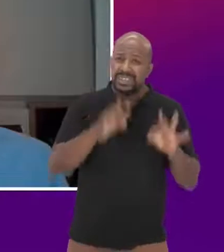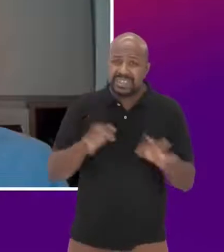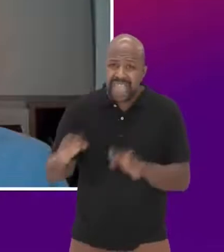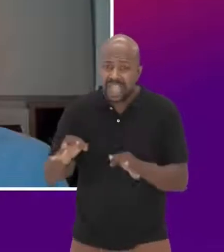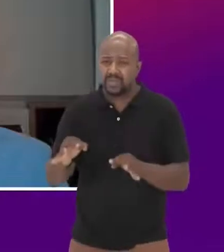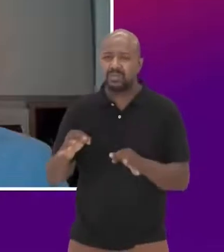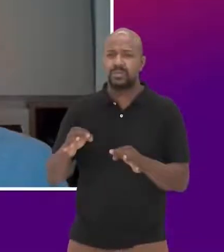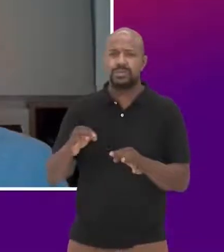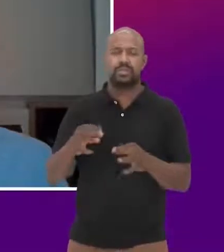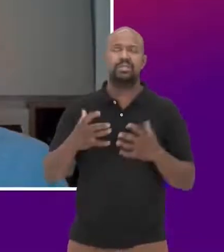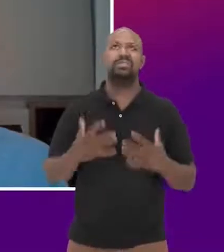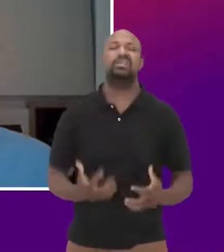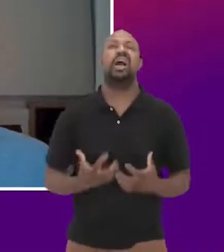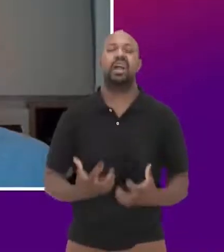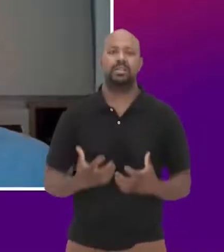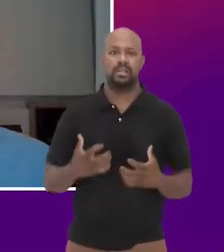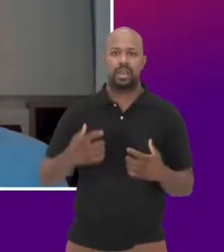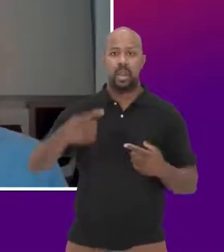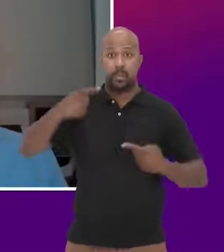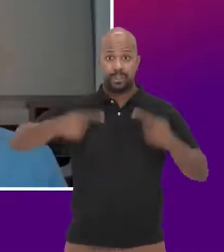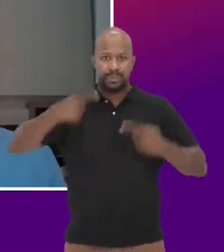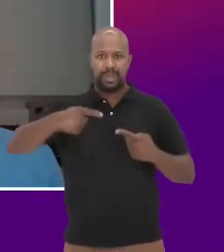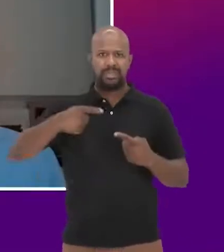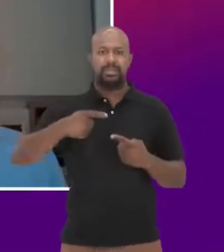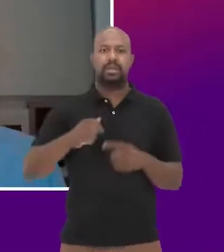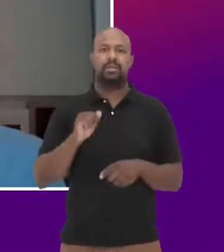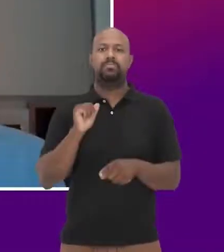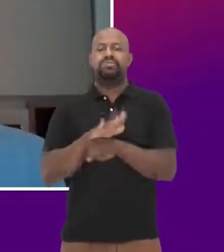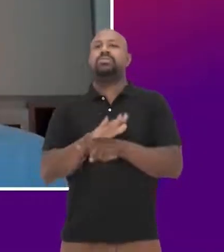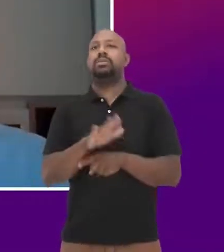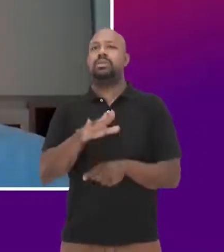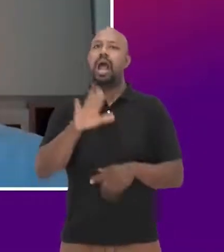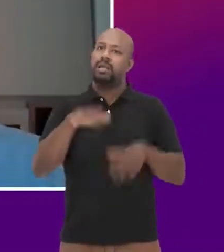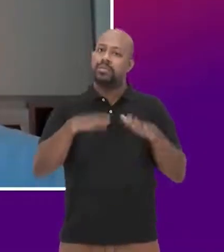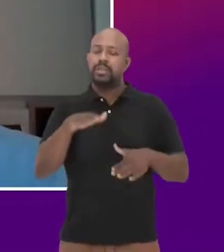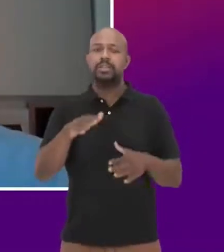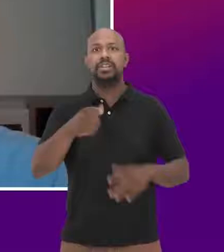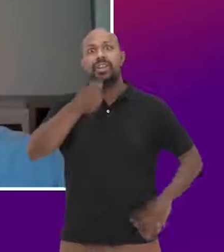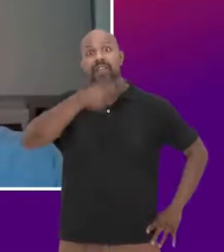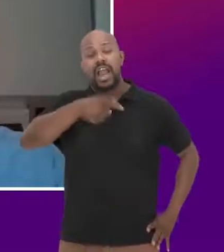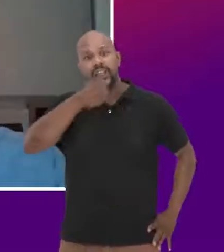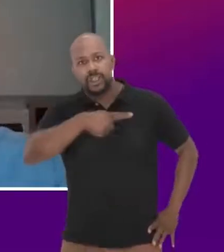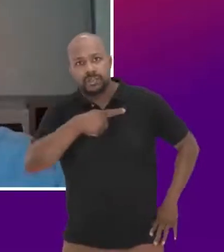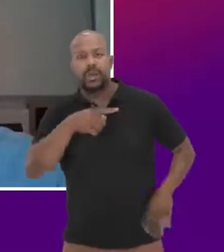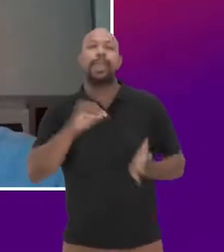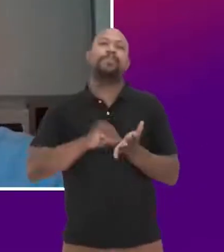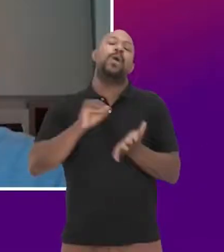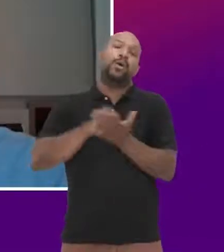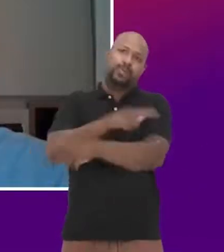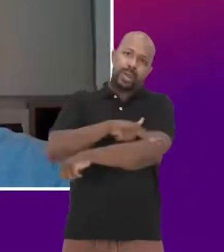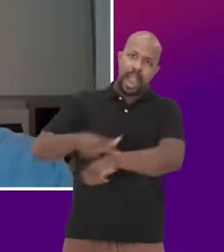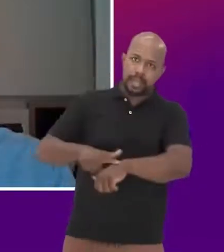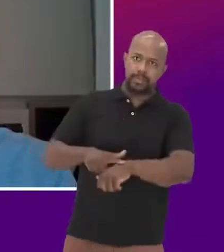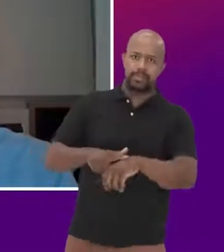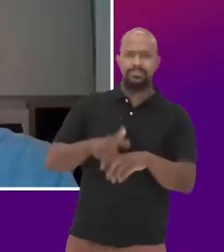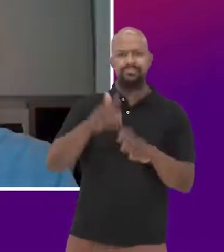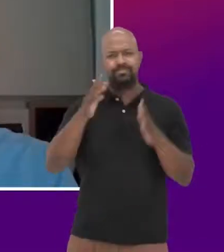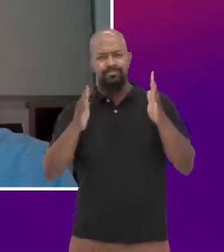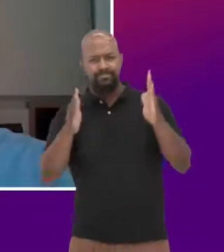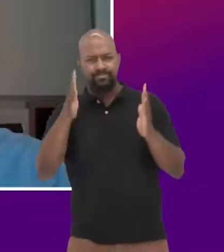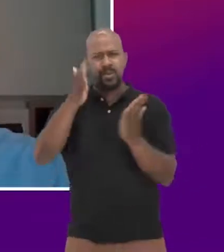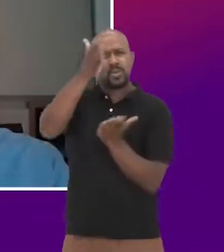e chato, e o politicamente incorreto, às vezes divertido e mal educado. No meio